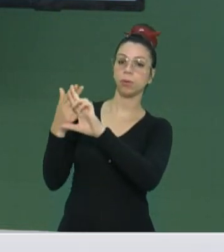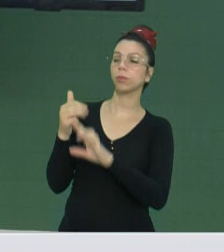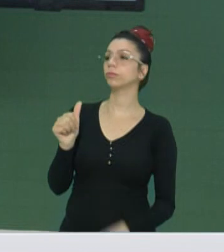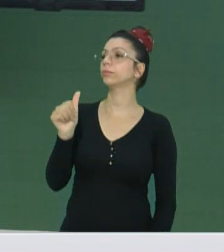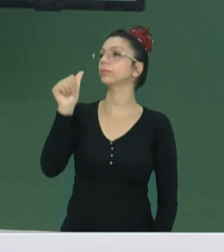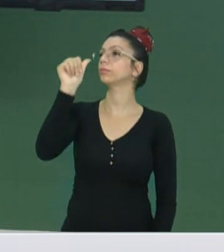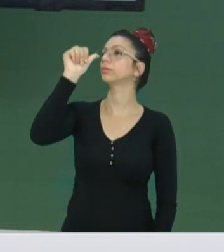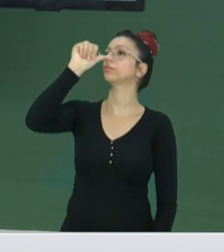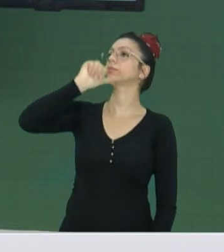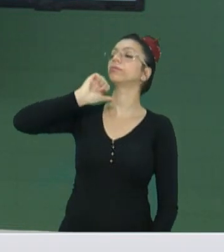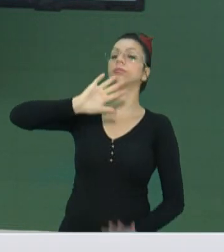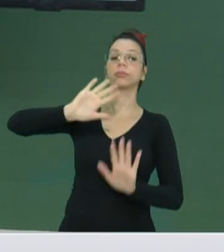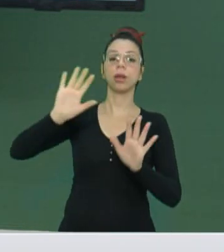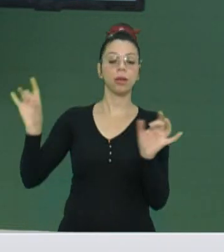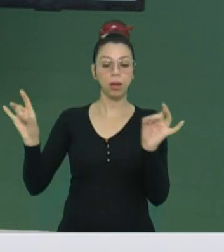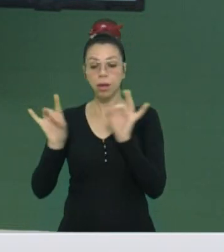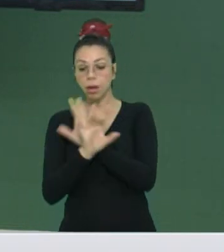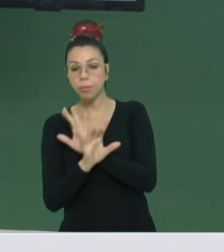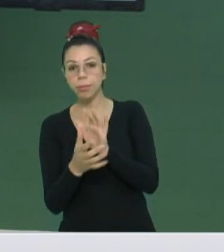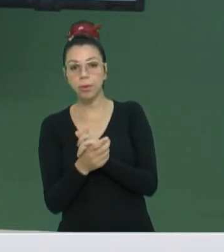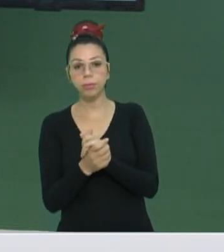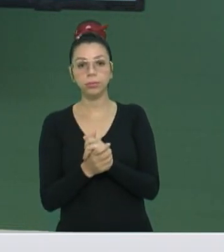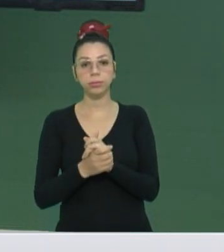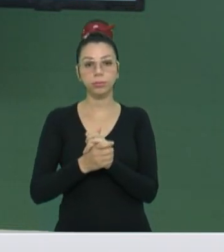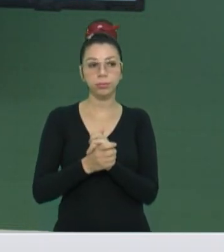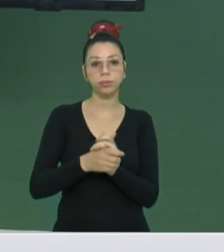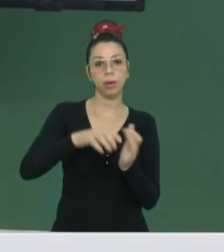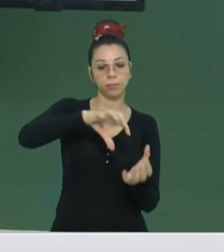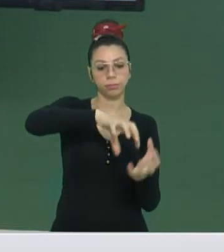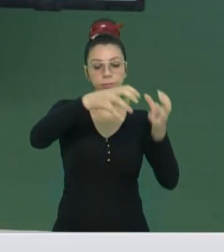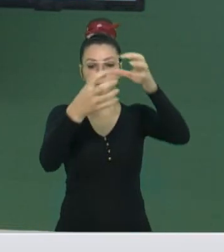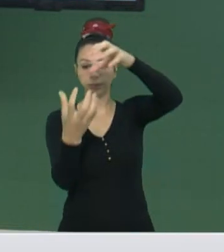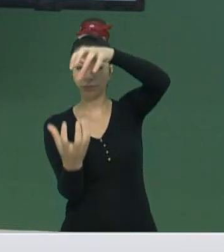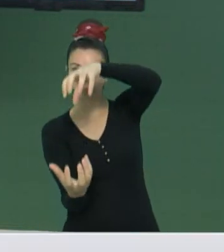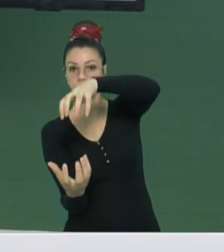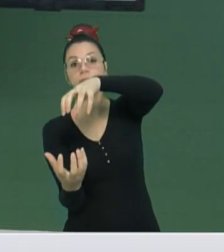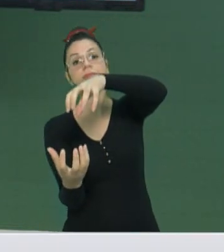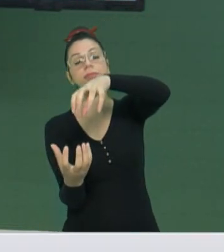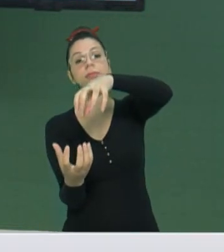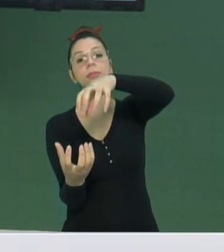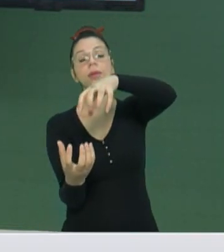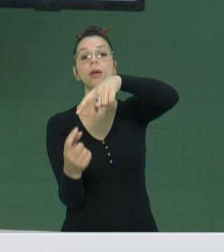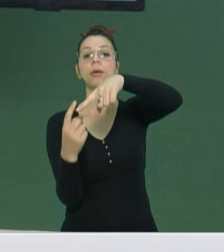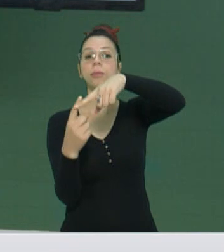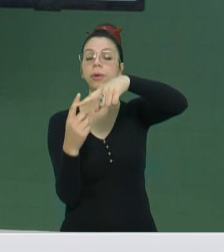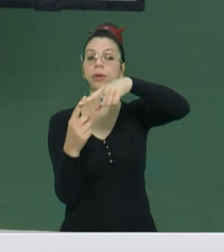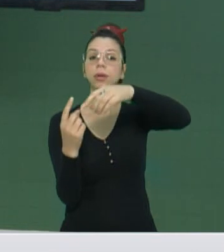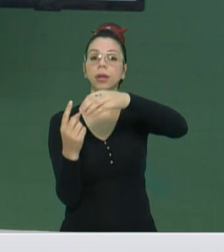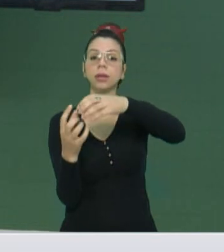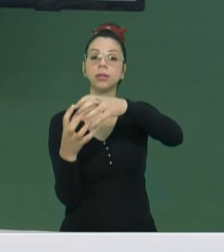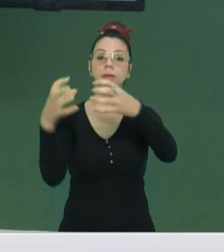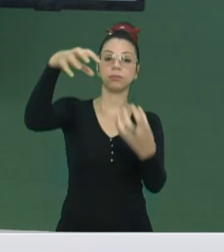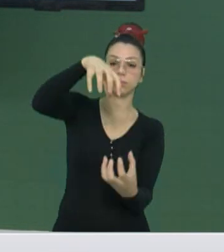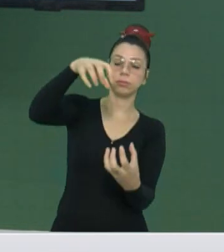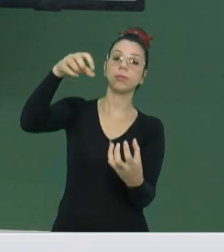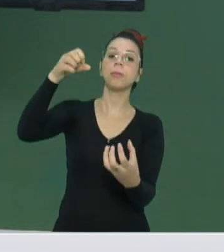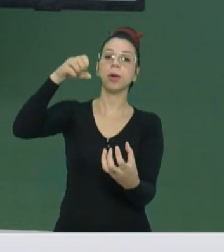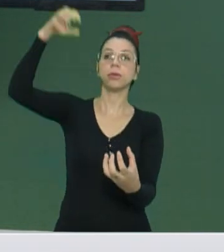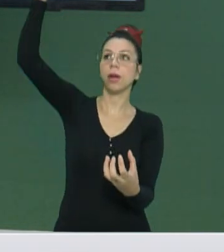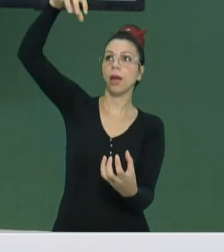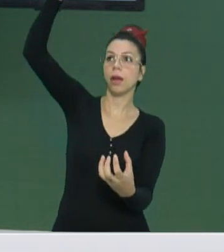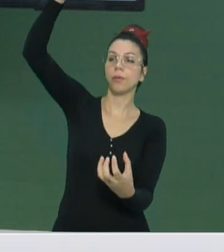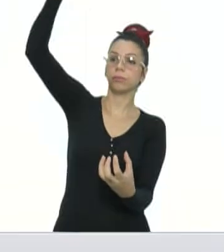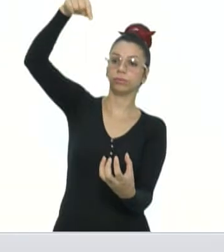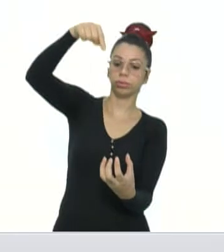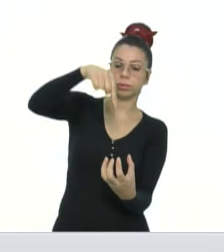daquela garrafa, vai deixar lá na casa? Vira com a boca para baixo, porque ali pode acumular água.